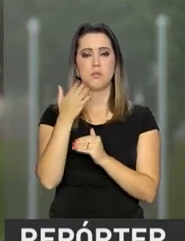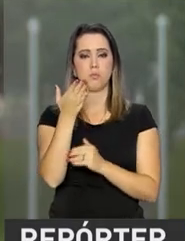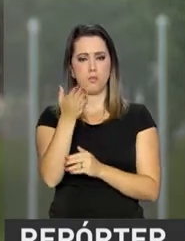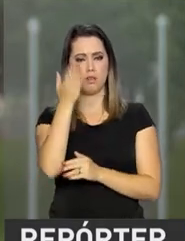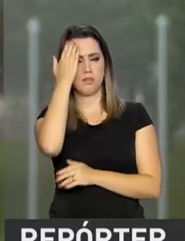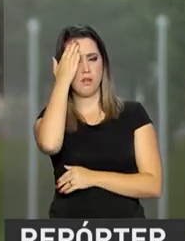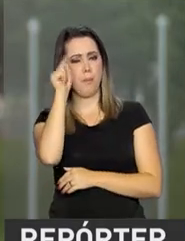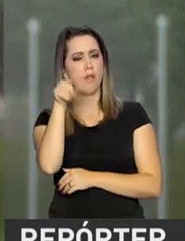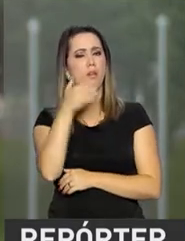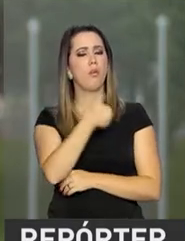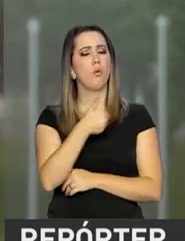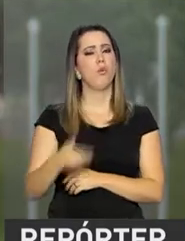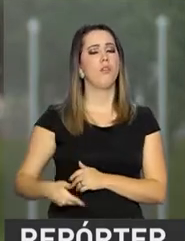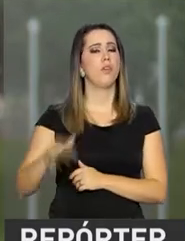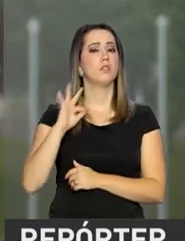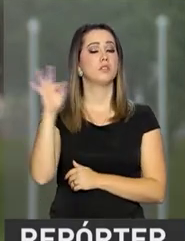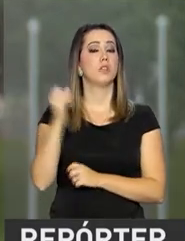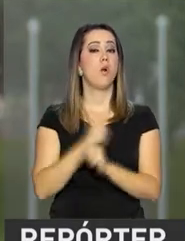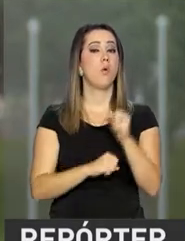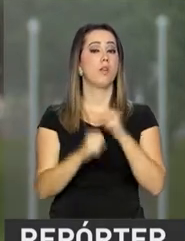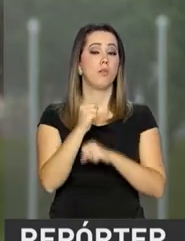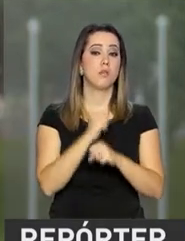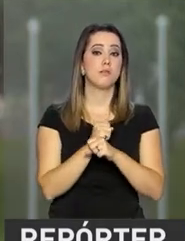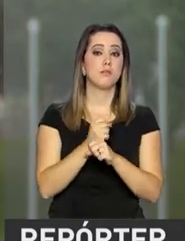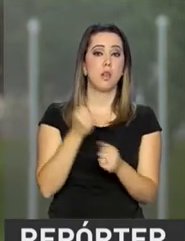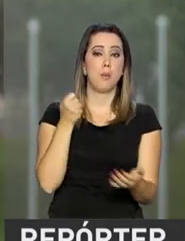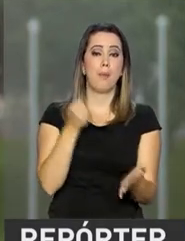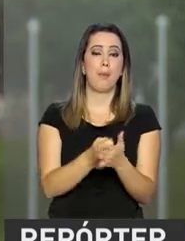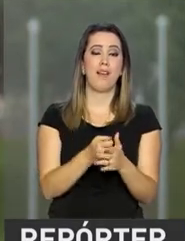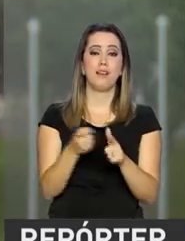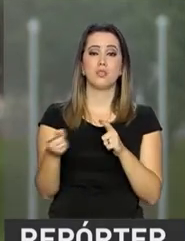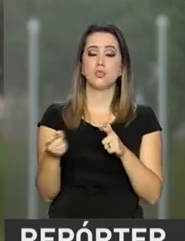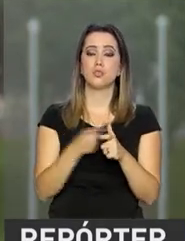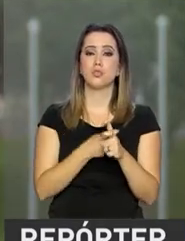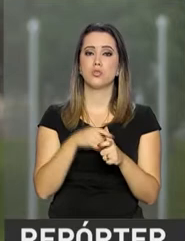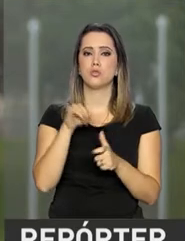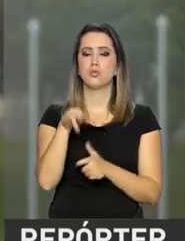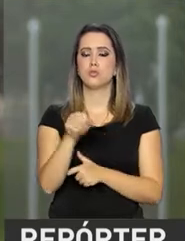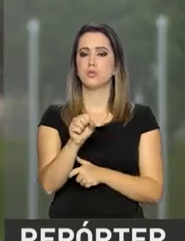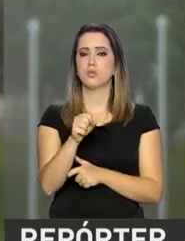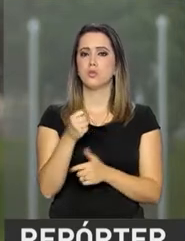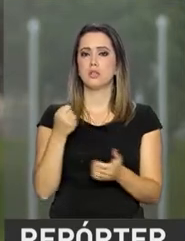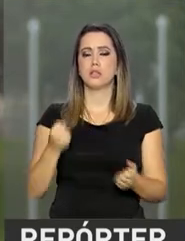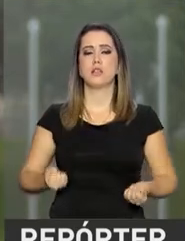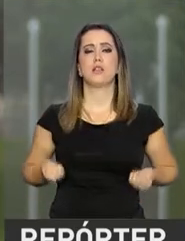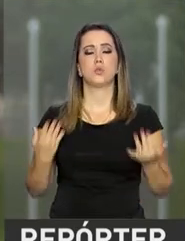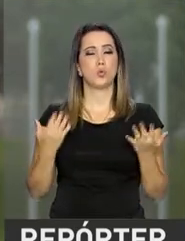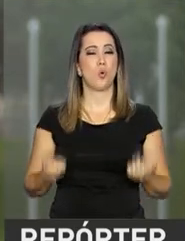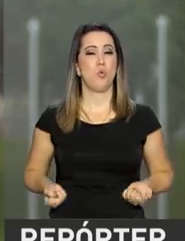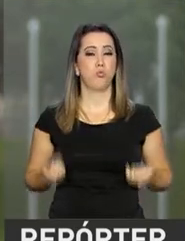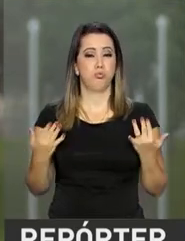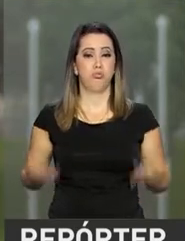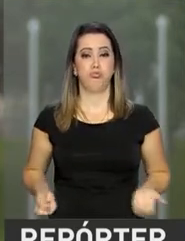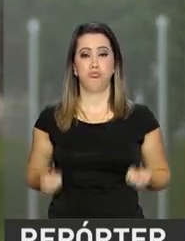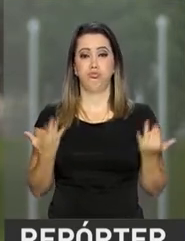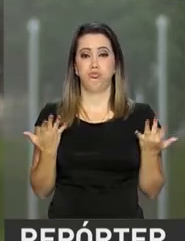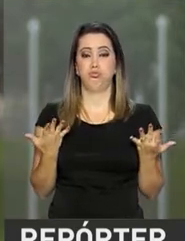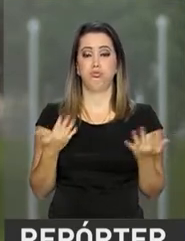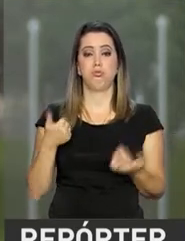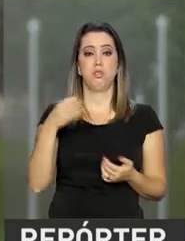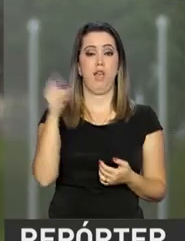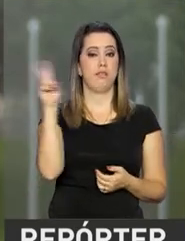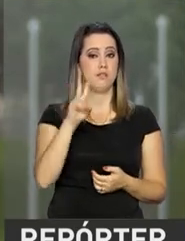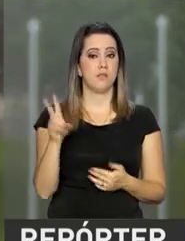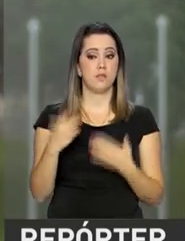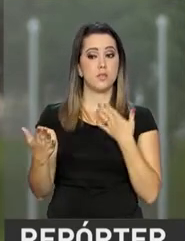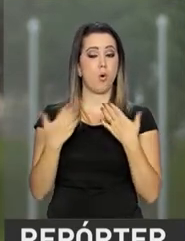governo federal, no ano passado, para cobrir o rombo da Previdência, gastou 10 vezes o orçamento do Bolsa